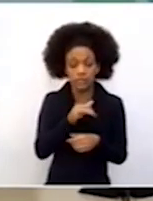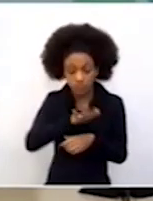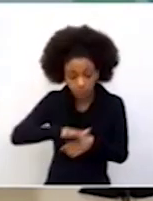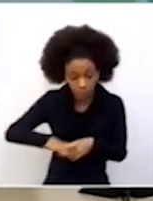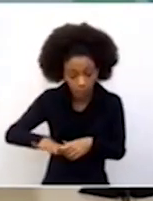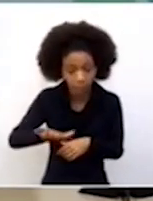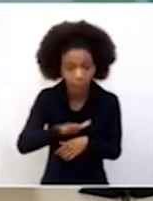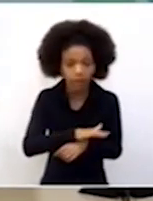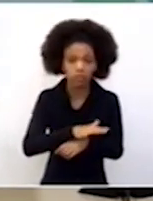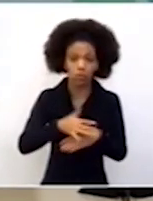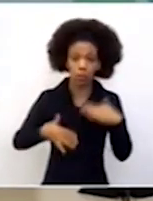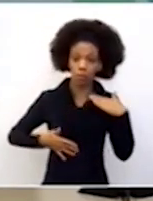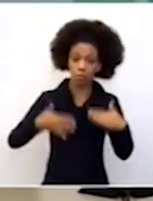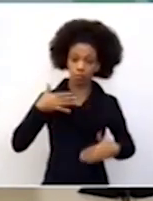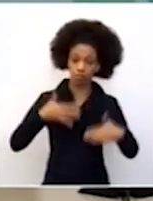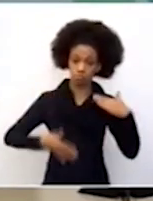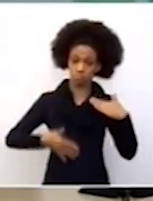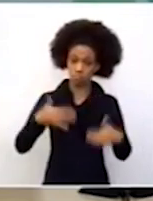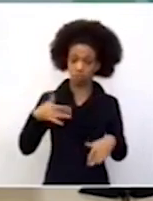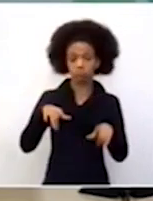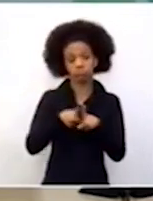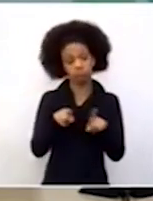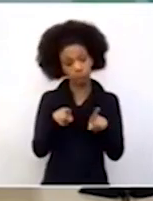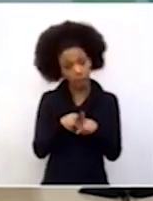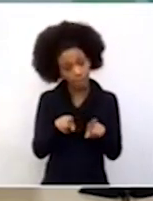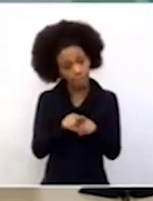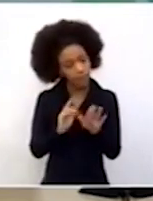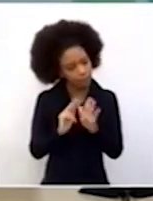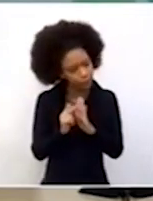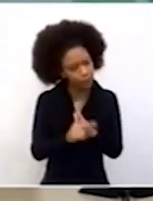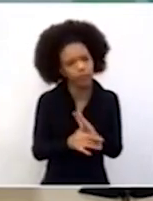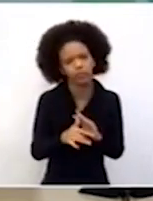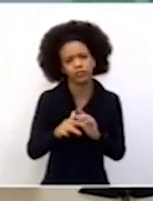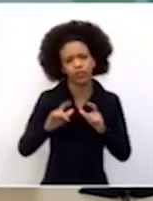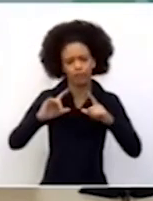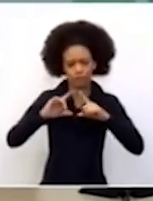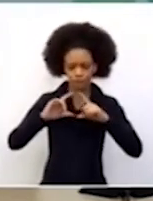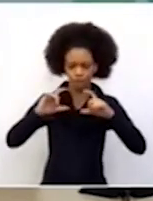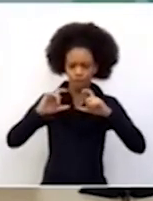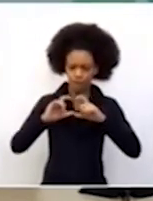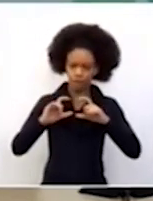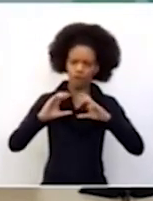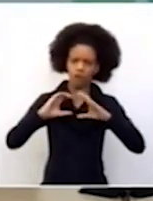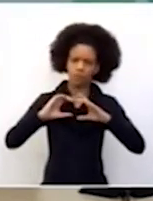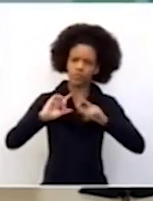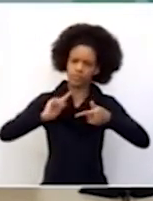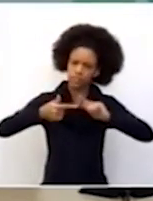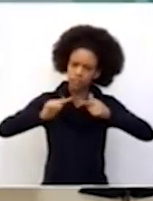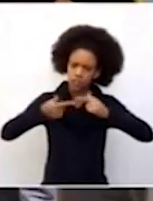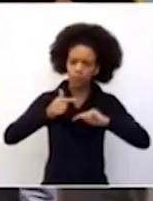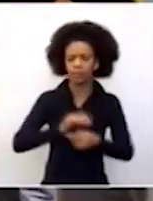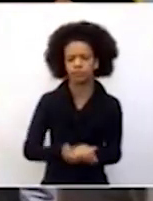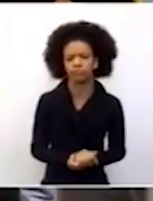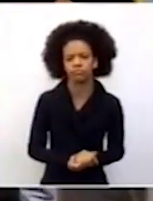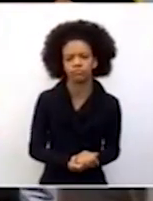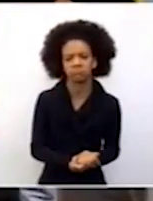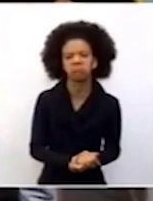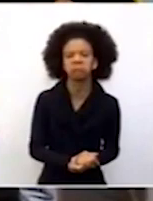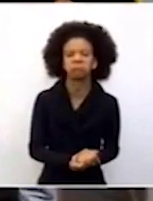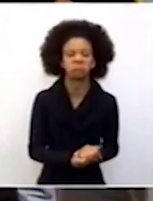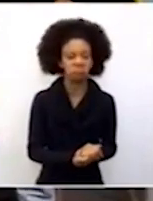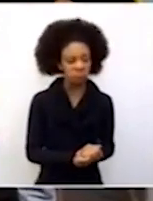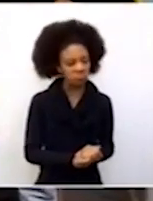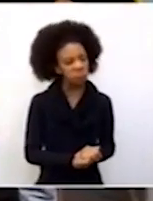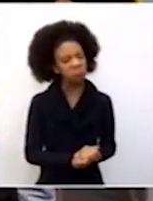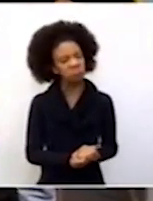espaço, movimento e muitos mesmo falaram formas e figuras geométricas. Parabéns, hein? Nossa,